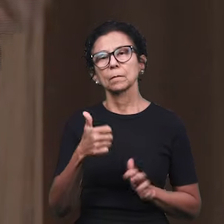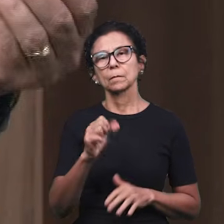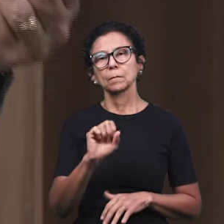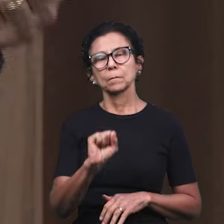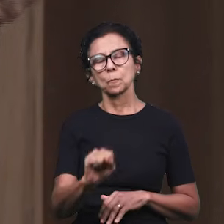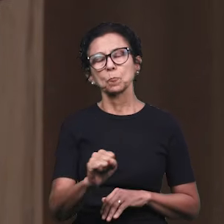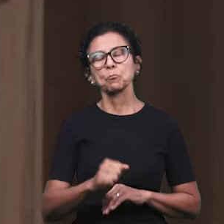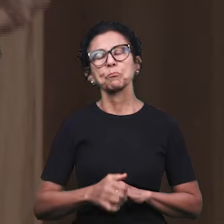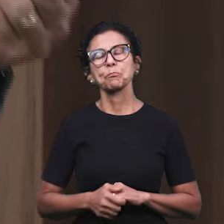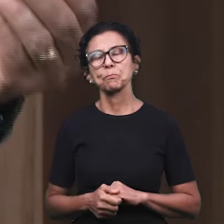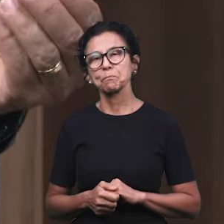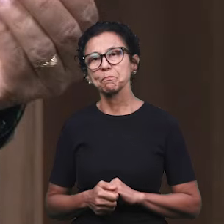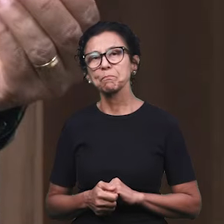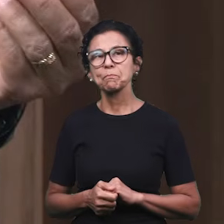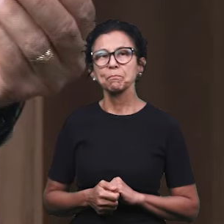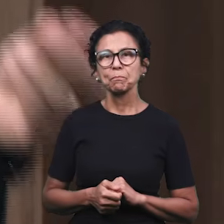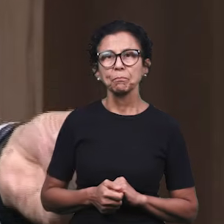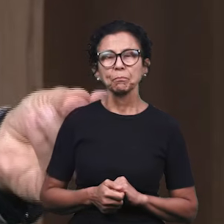André,